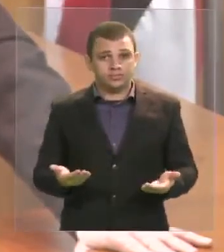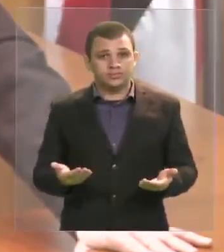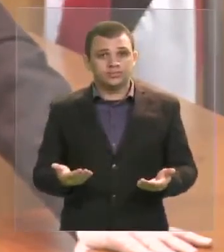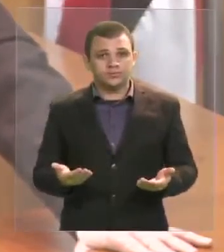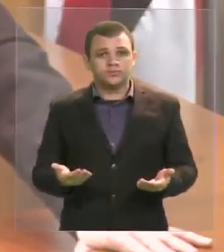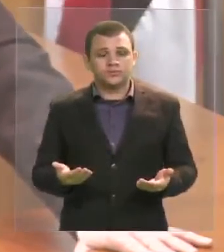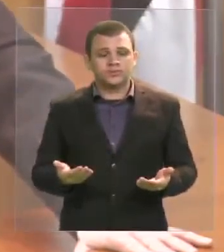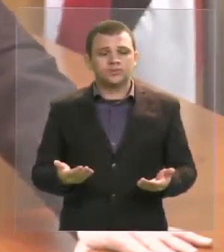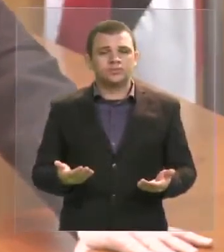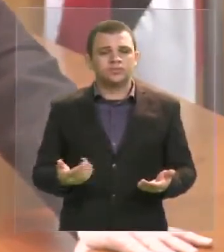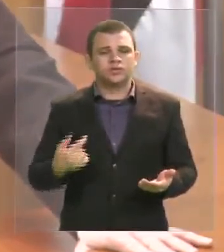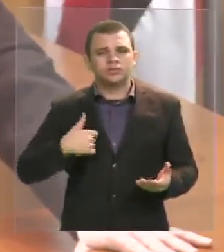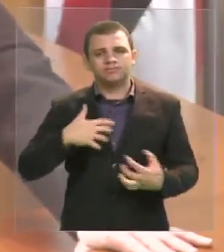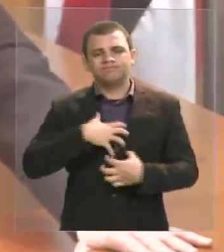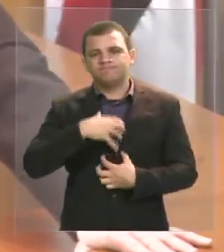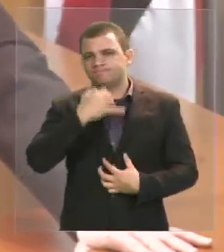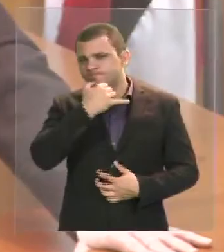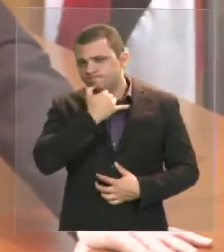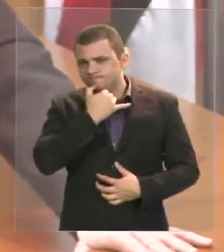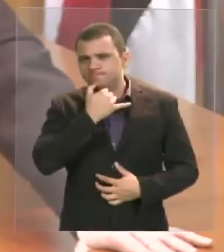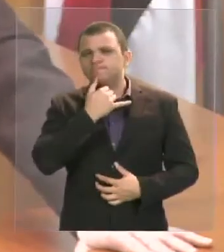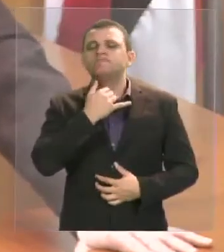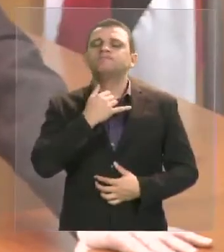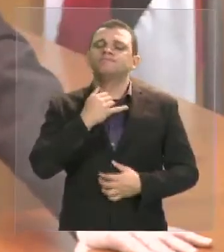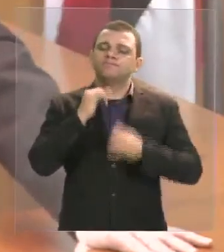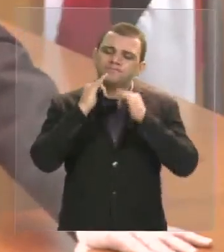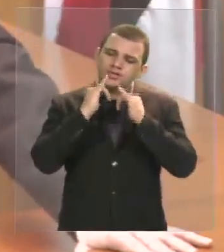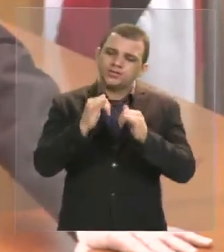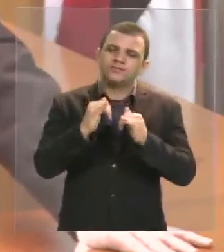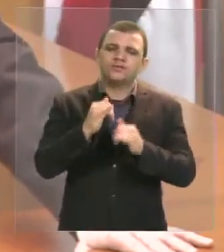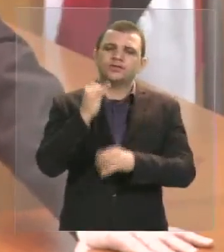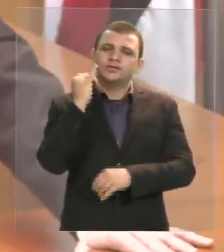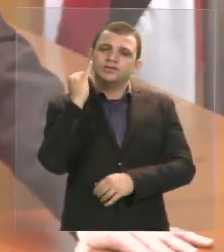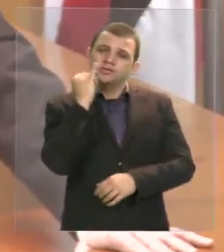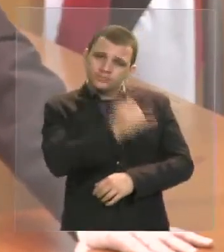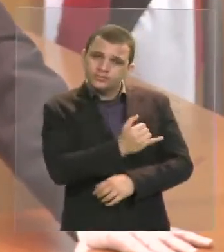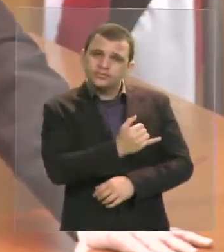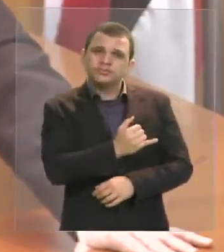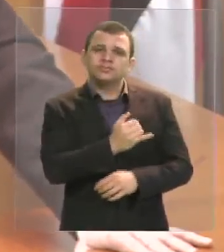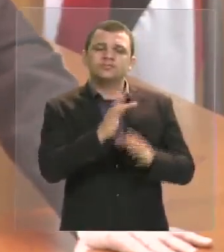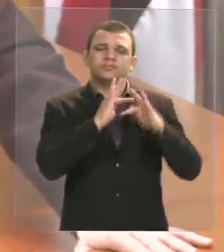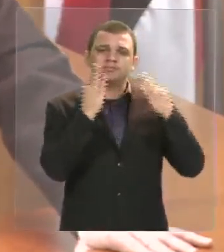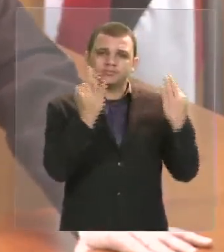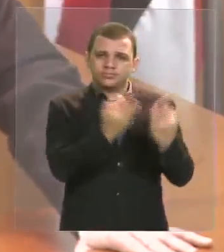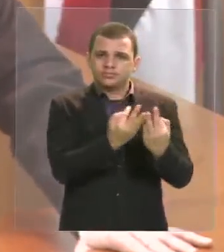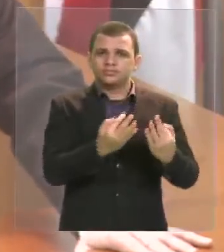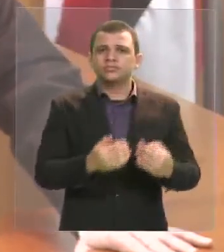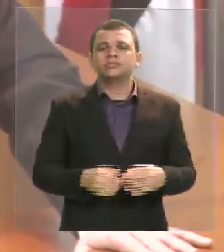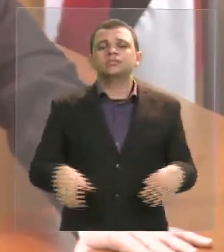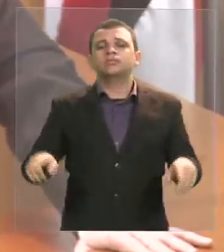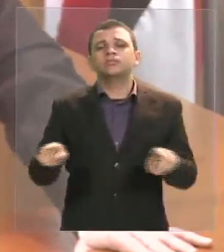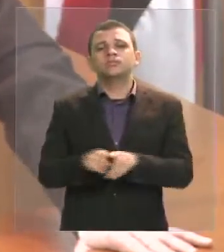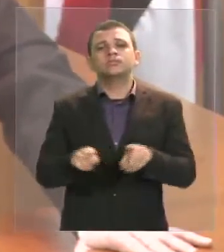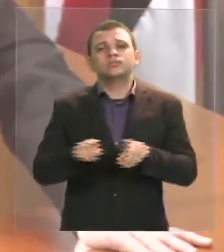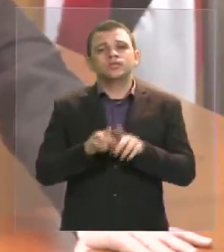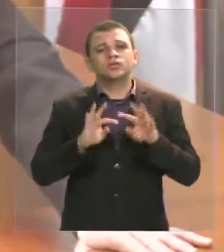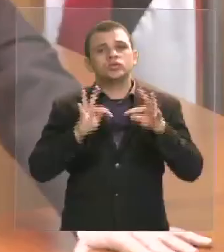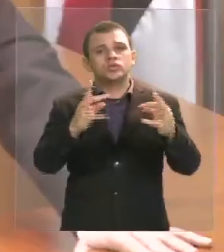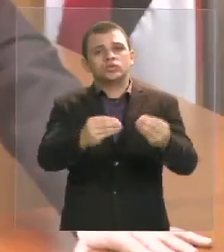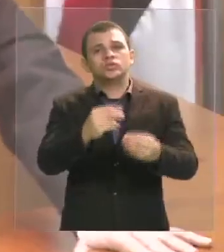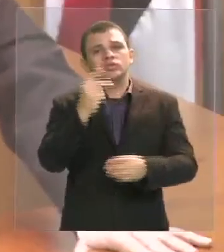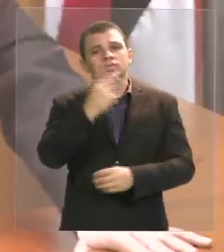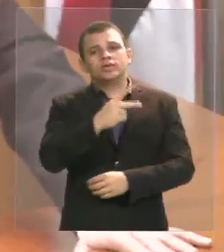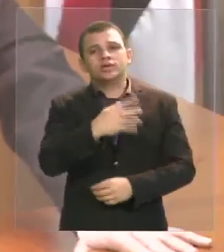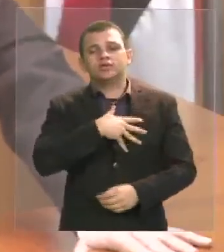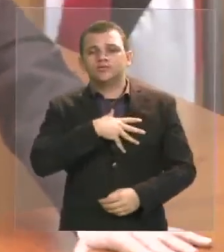os meus pesares a ele, à família e a todos os filhos